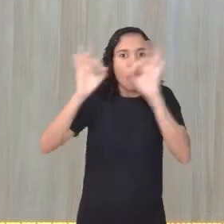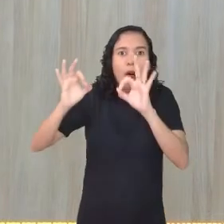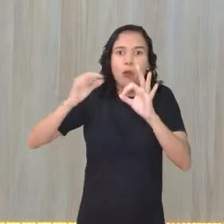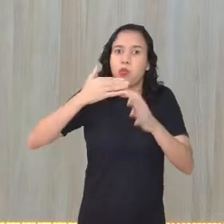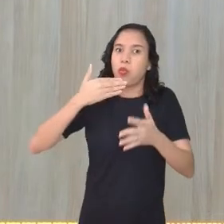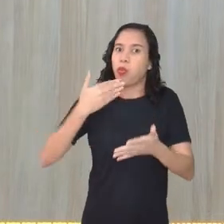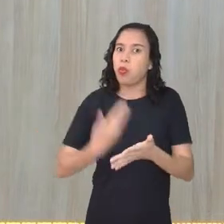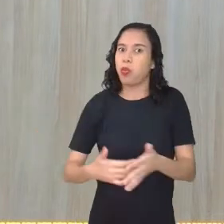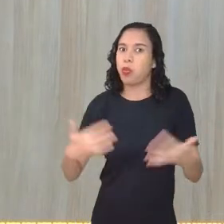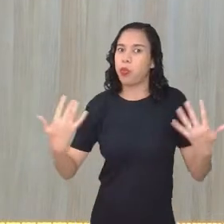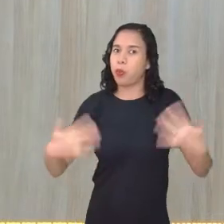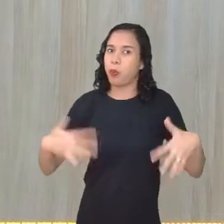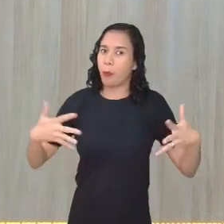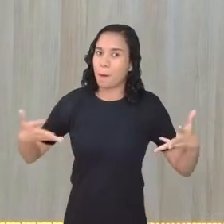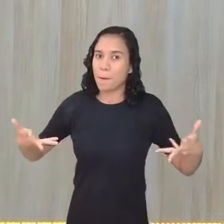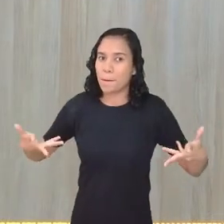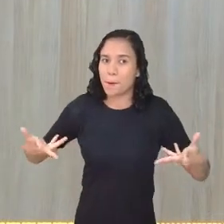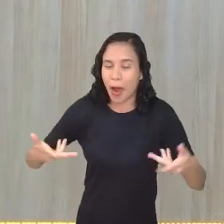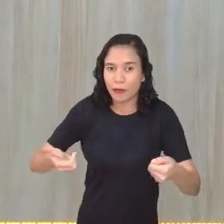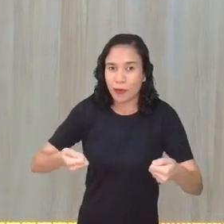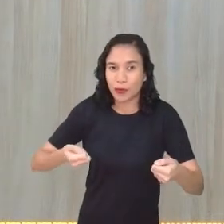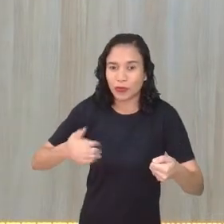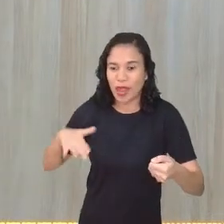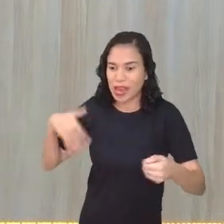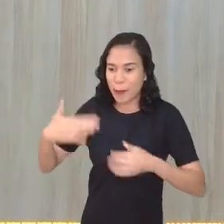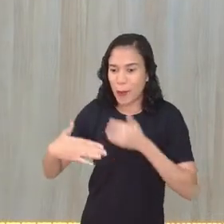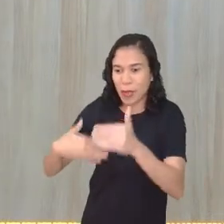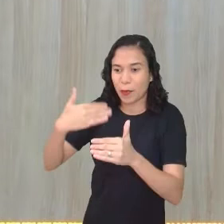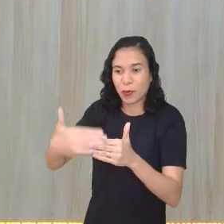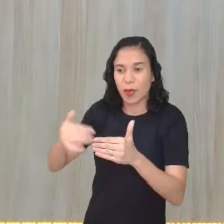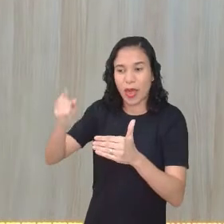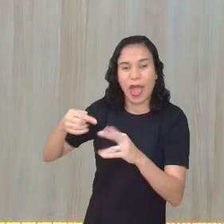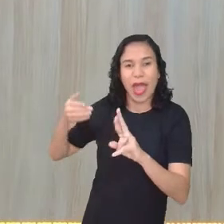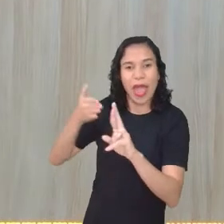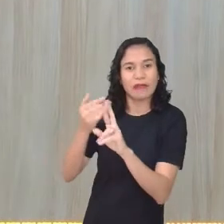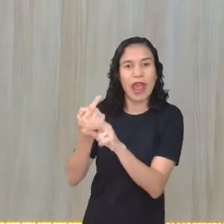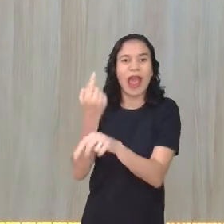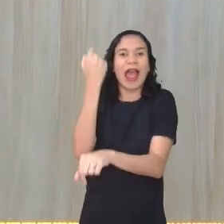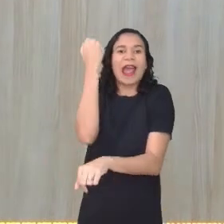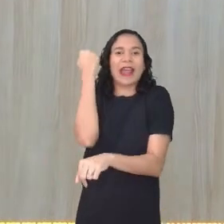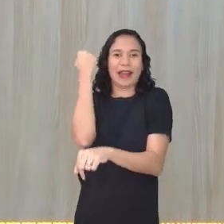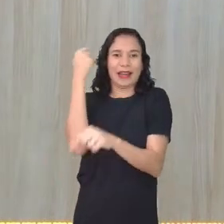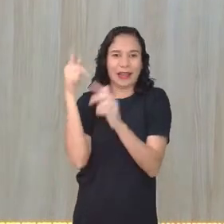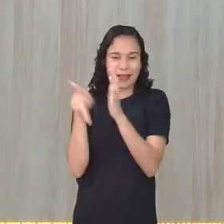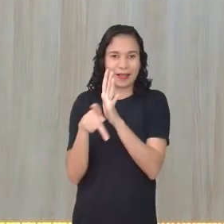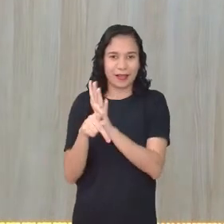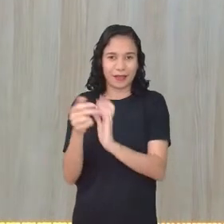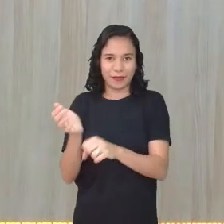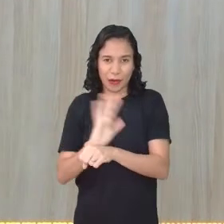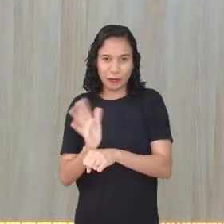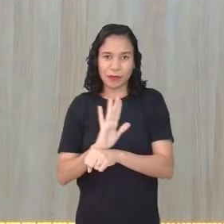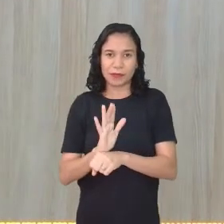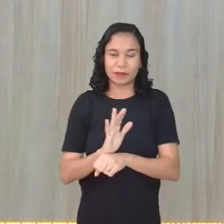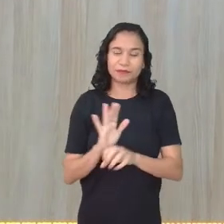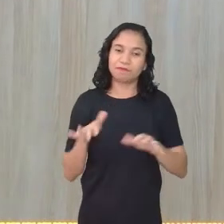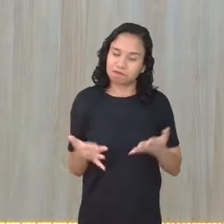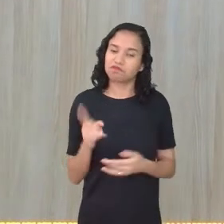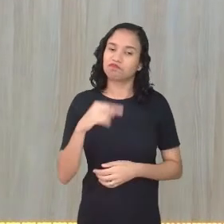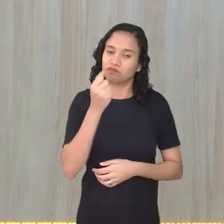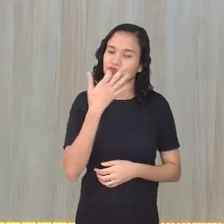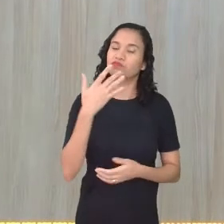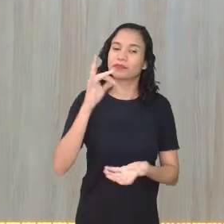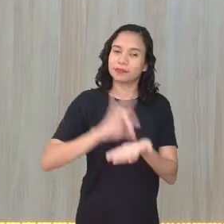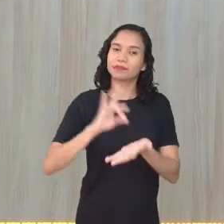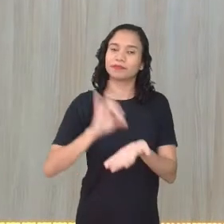que o filme é maravilhoso e que tudo que veio depois é uma referência, né? Faz referência a esse primeiro filme. Então, vale a pena,